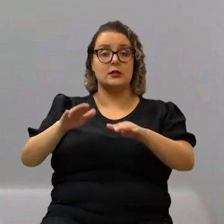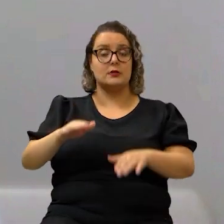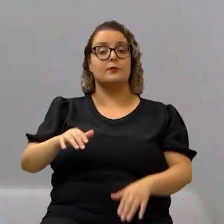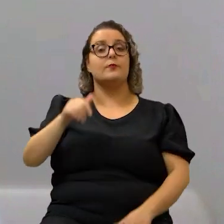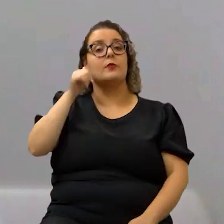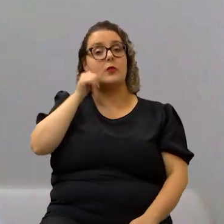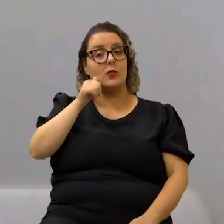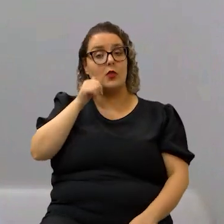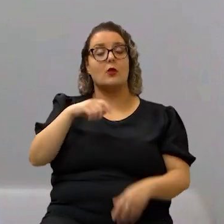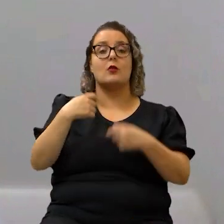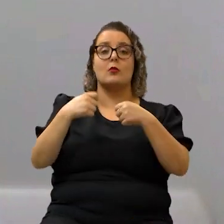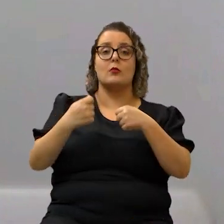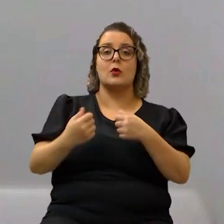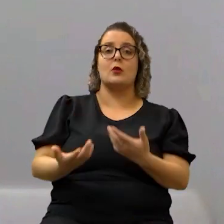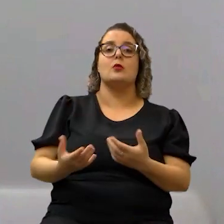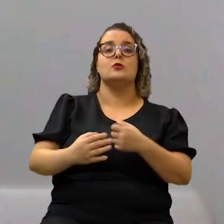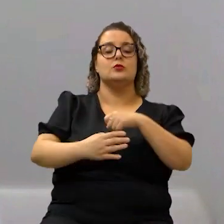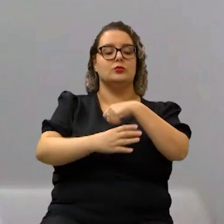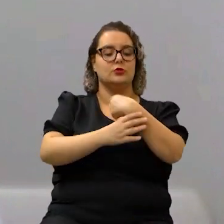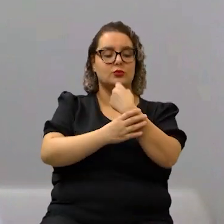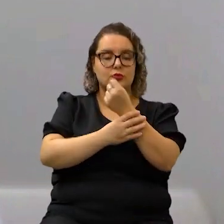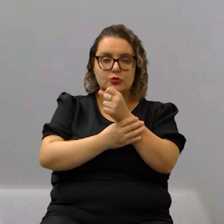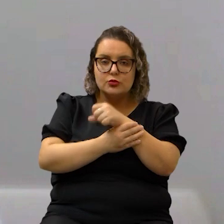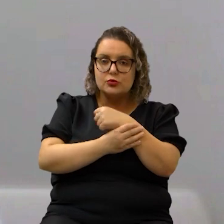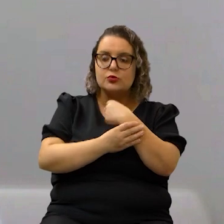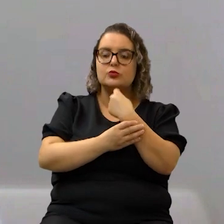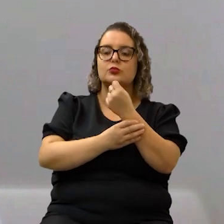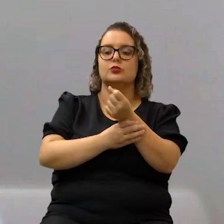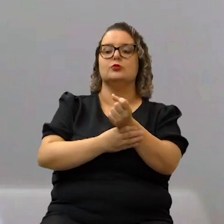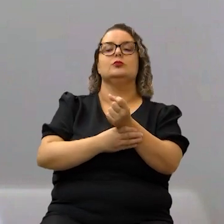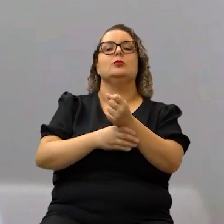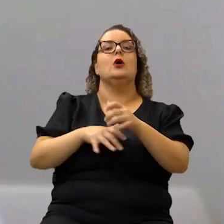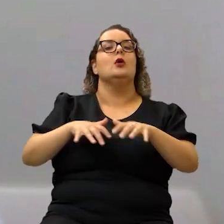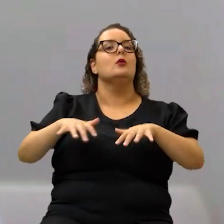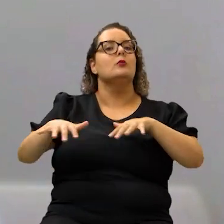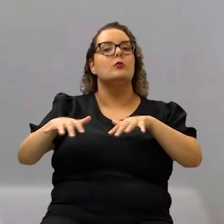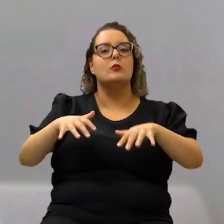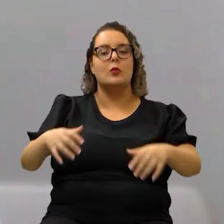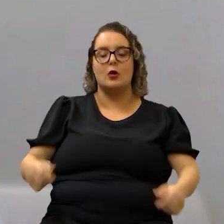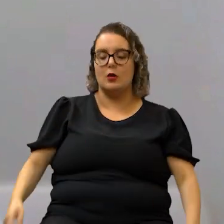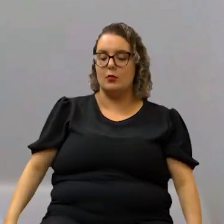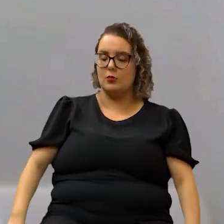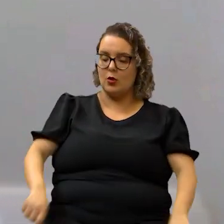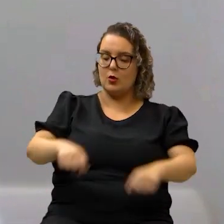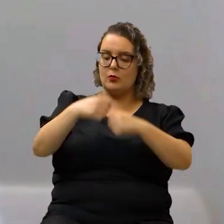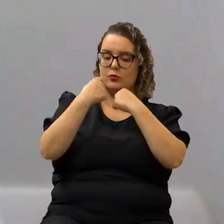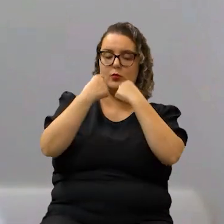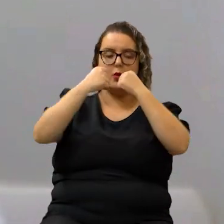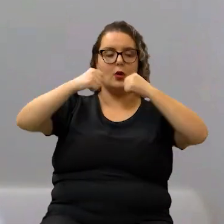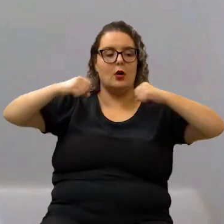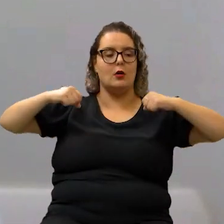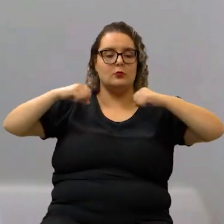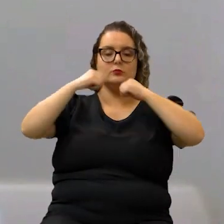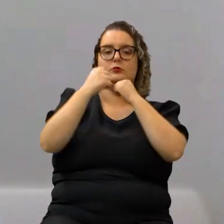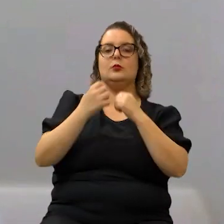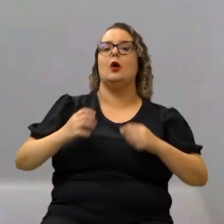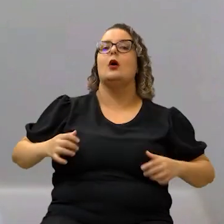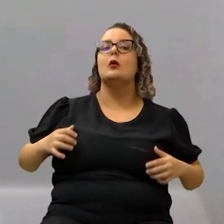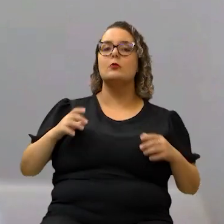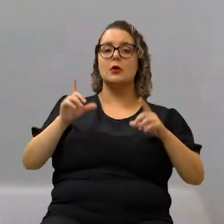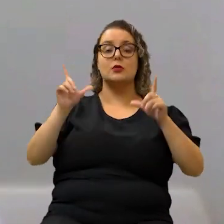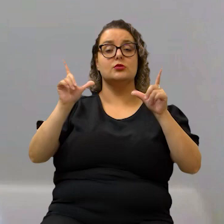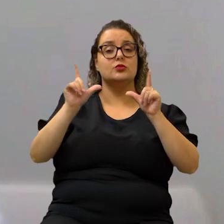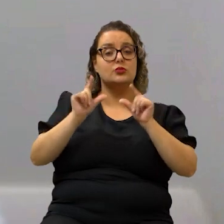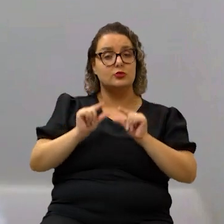muitas vezes essa mulher vai precisar do auxílio de um fisioterapeuta para a questão da movimentação do braço, para a